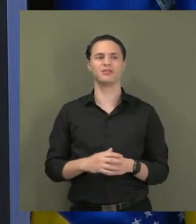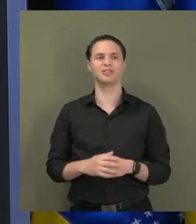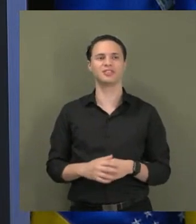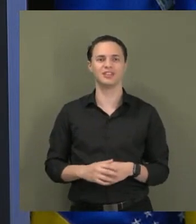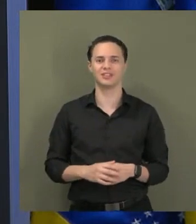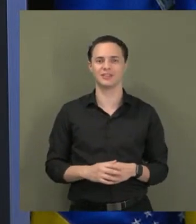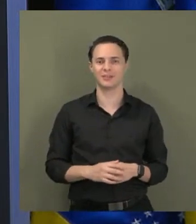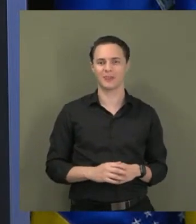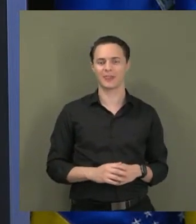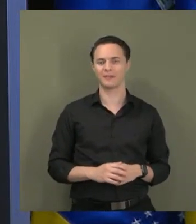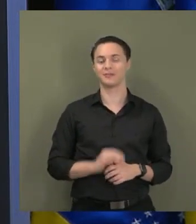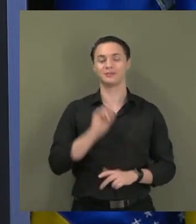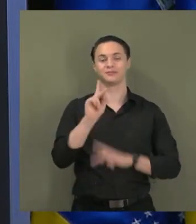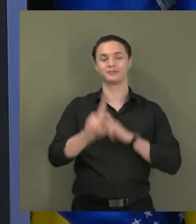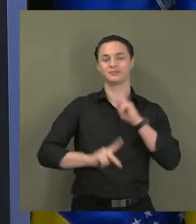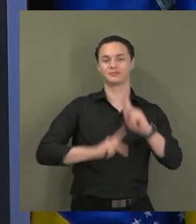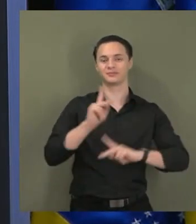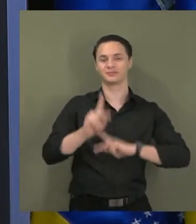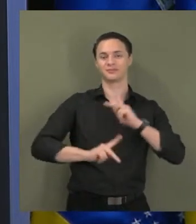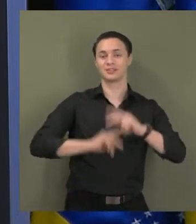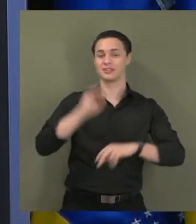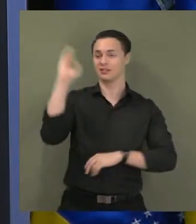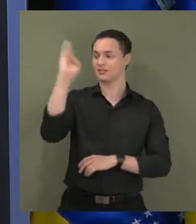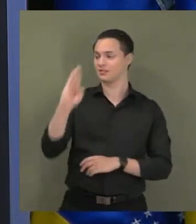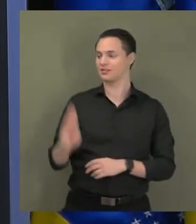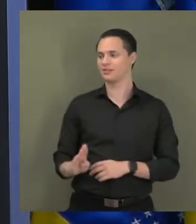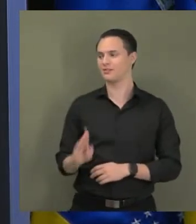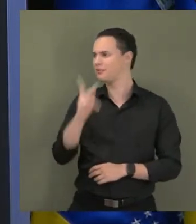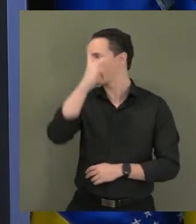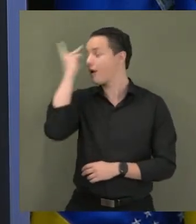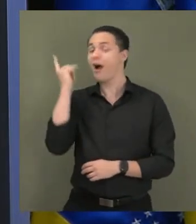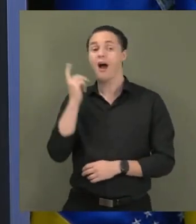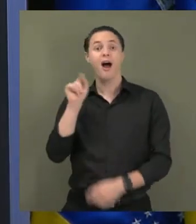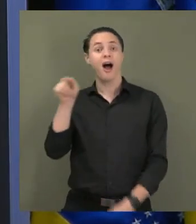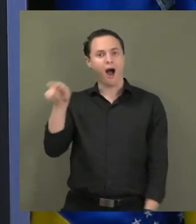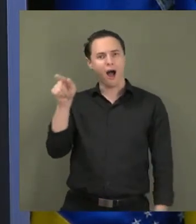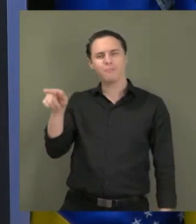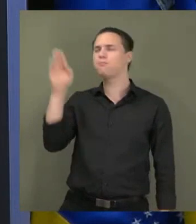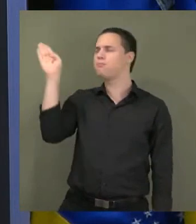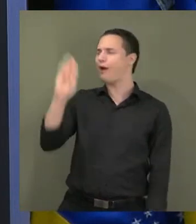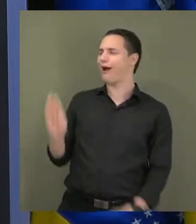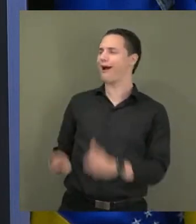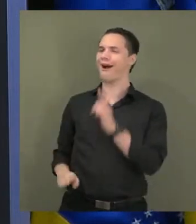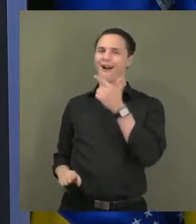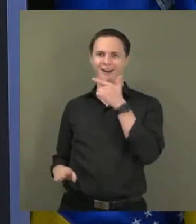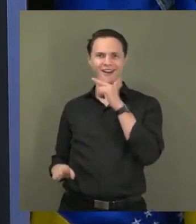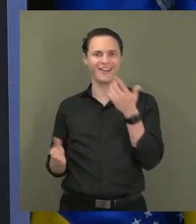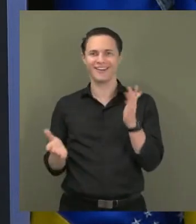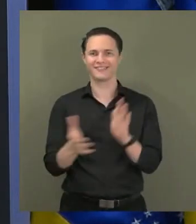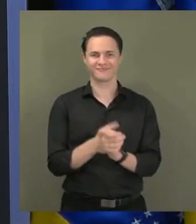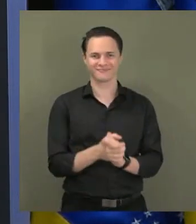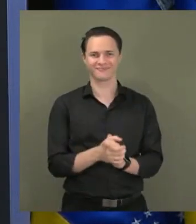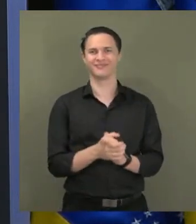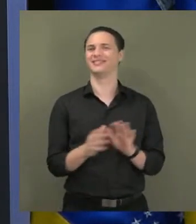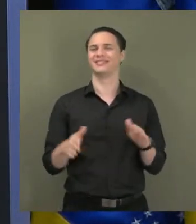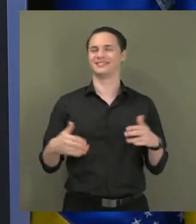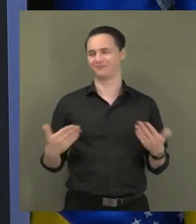Quando se fala em brasileiro, o estrangeiro abre o sorriso. É um povo